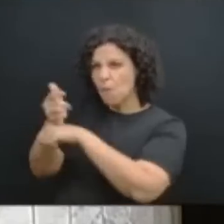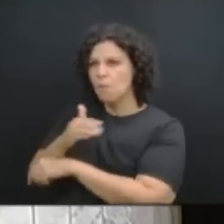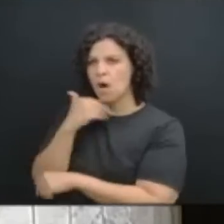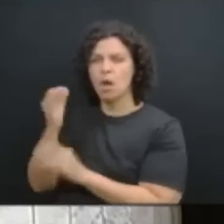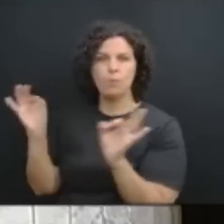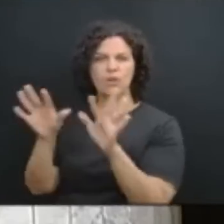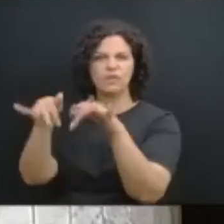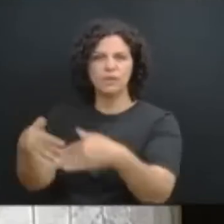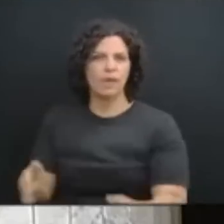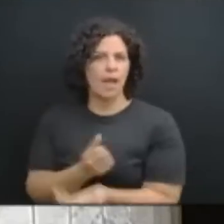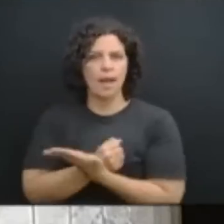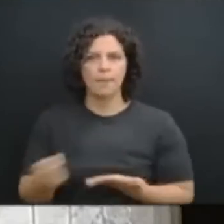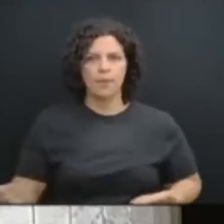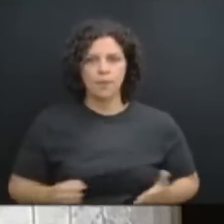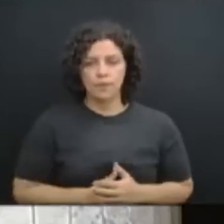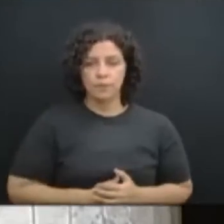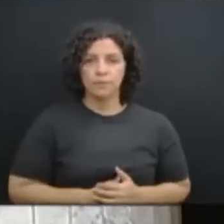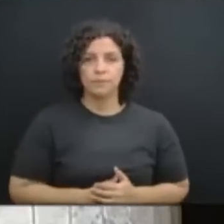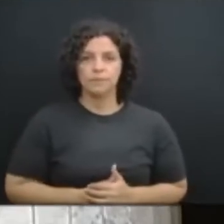pena,